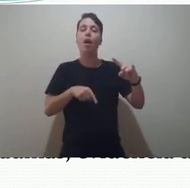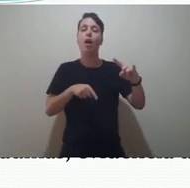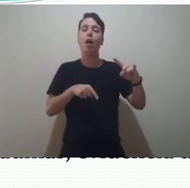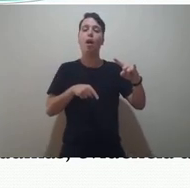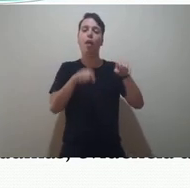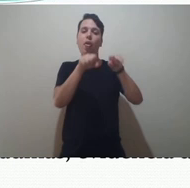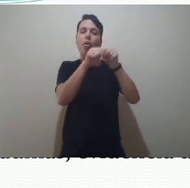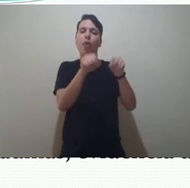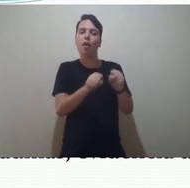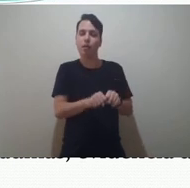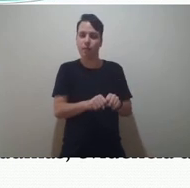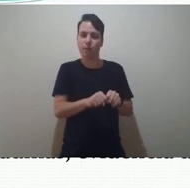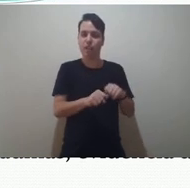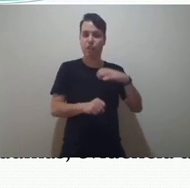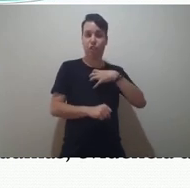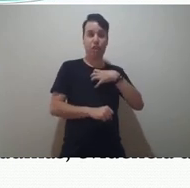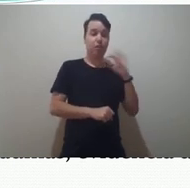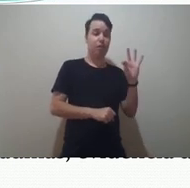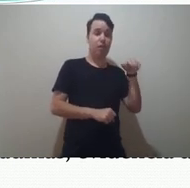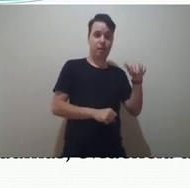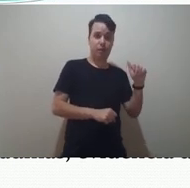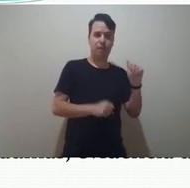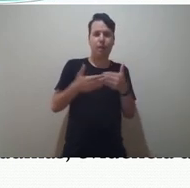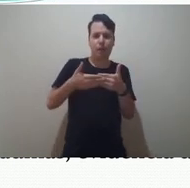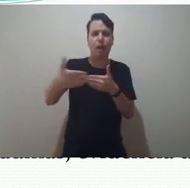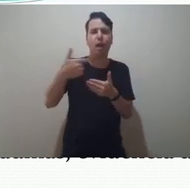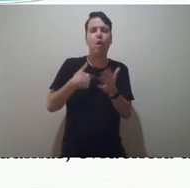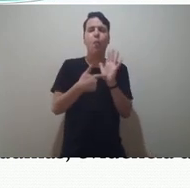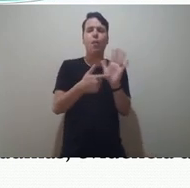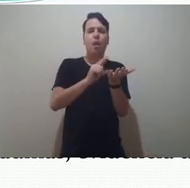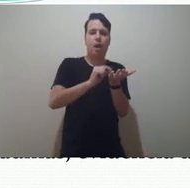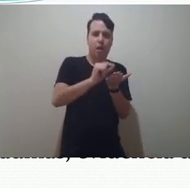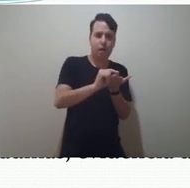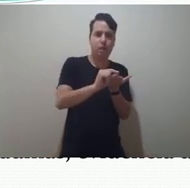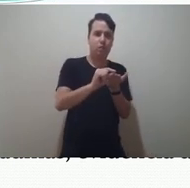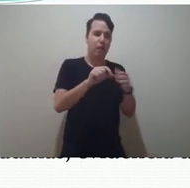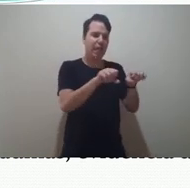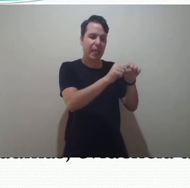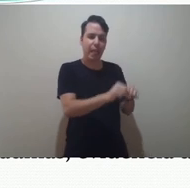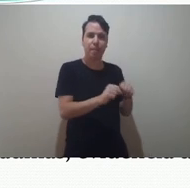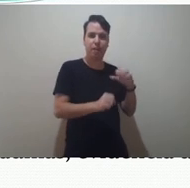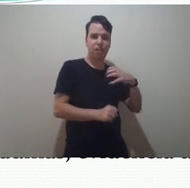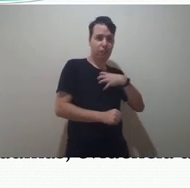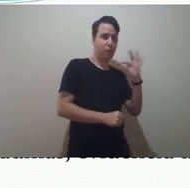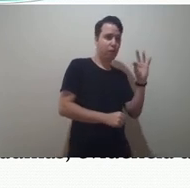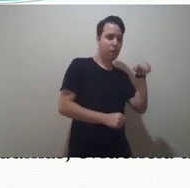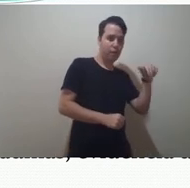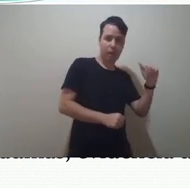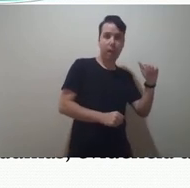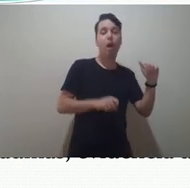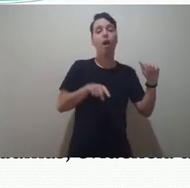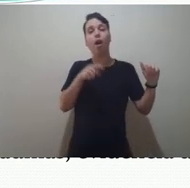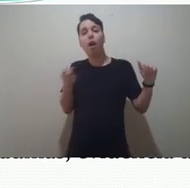não acidentais. Logo vou mostrar um artigo para vocês que mostra a diferença entre fraturas de traumas